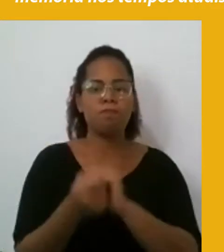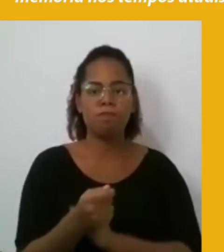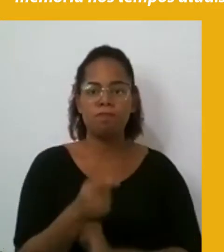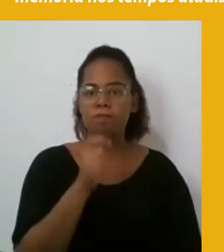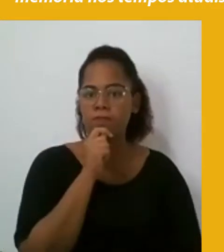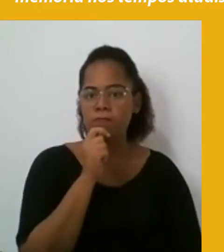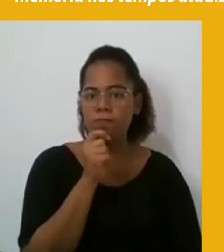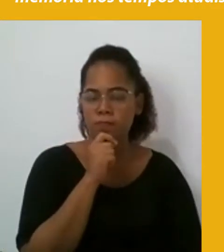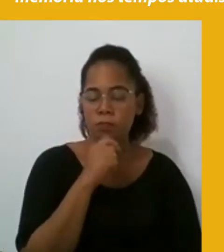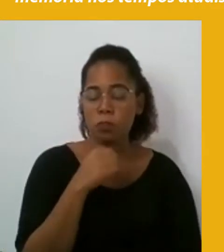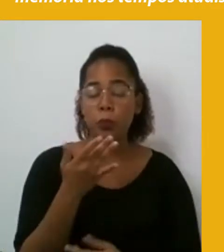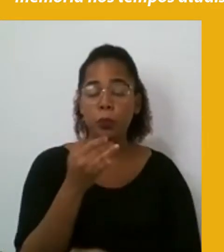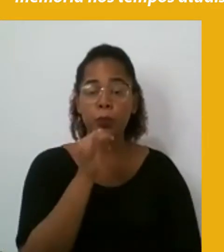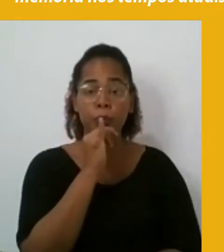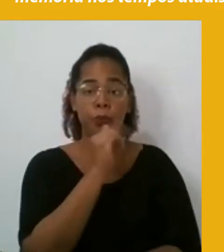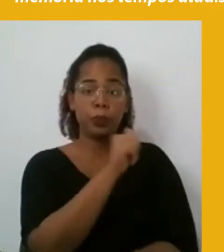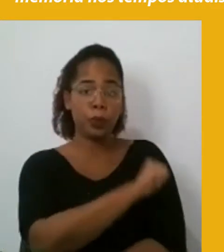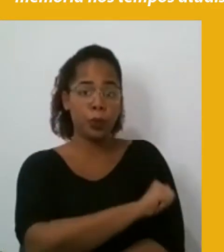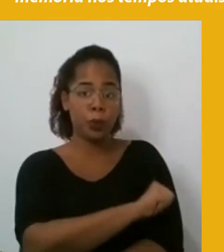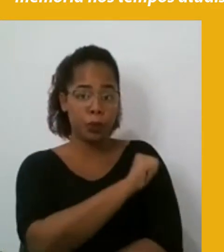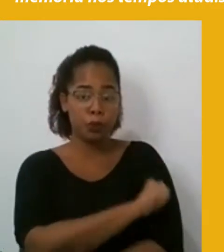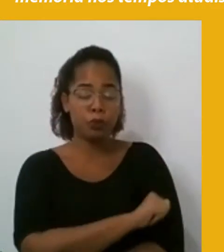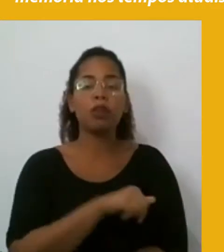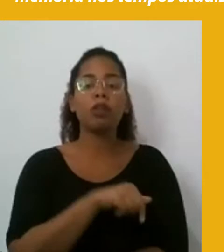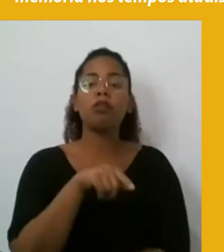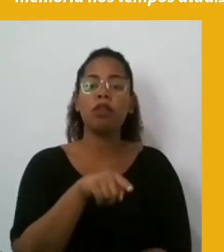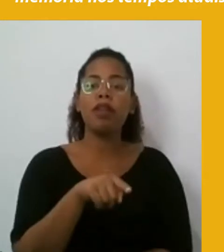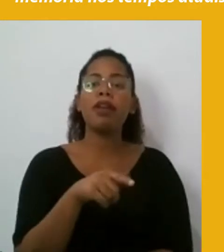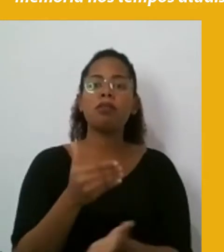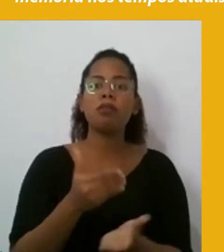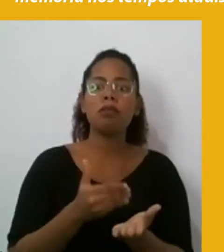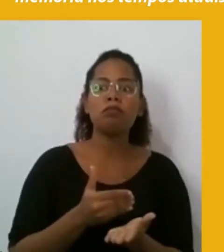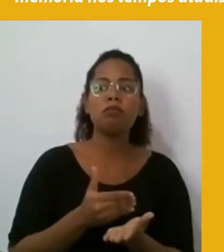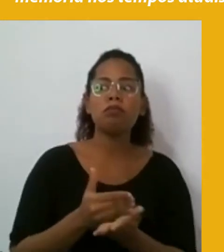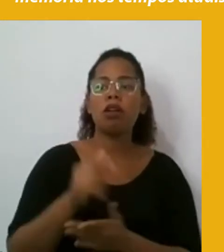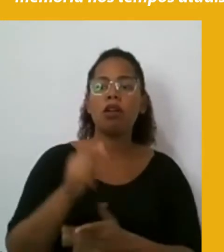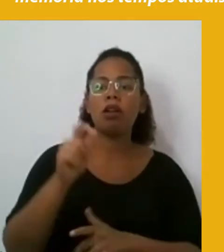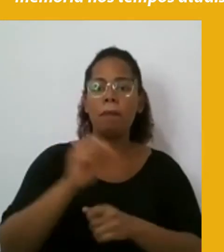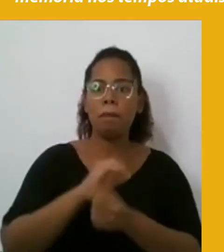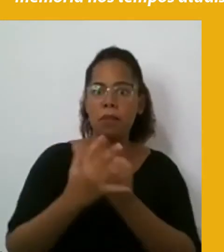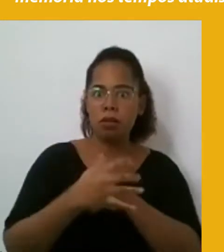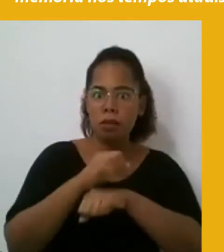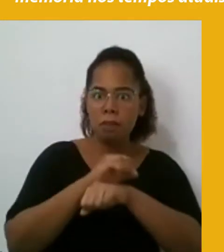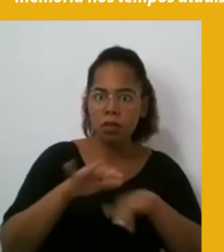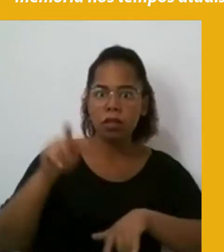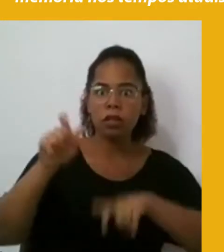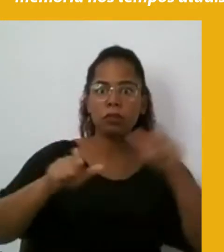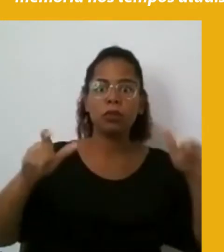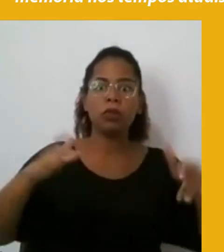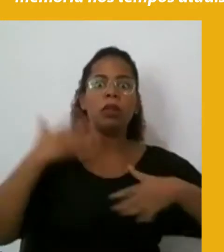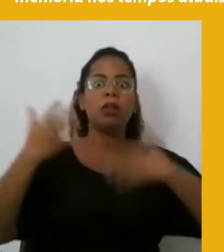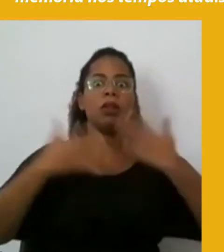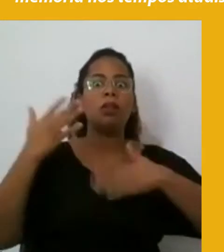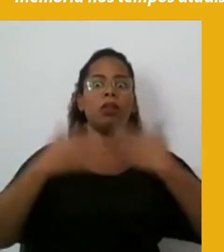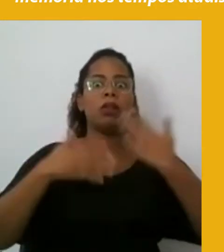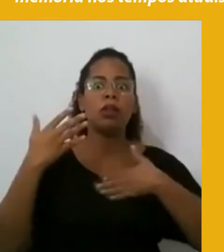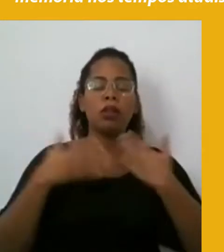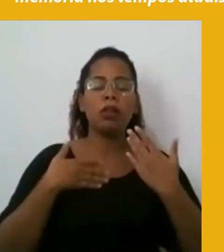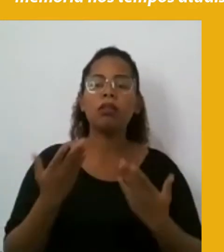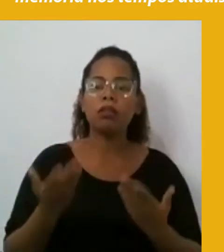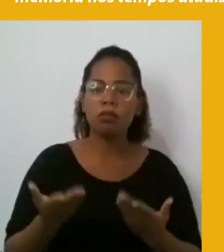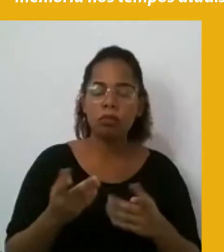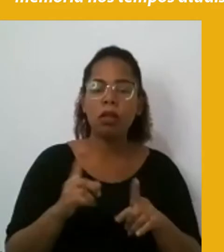lugar. Mas passados alguns meses, elas começaram a atacar mais os bairros mais pobres, é óbvio, há